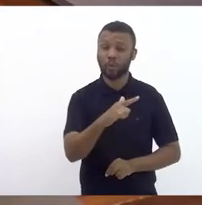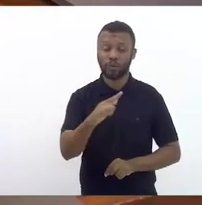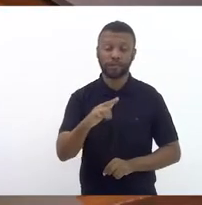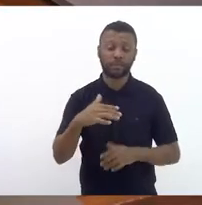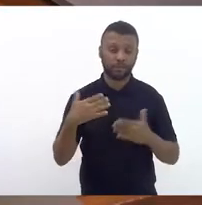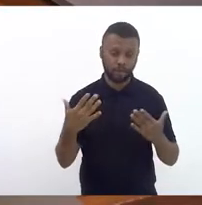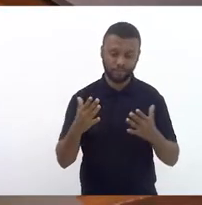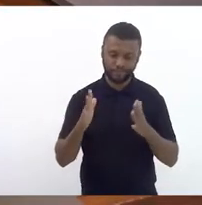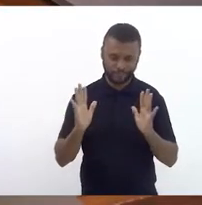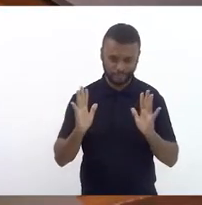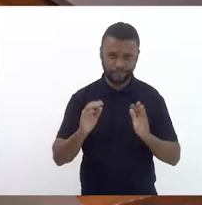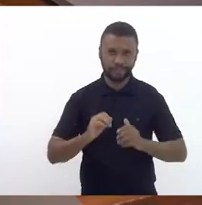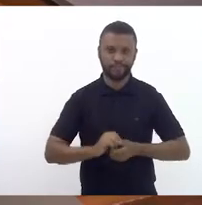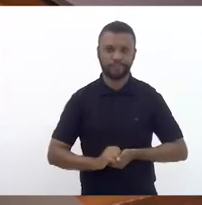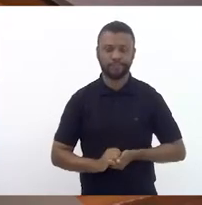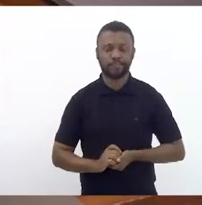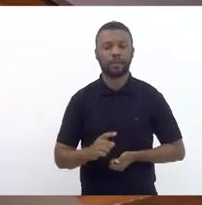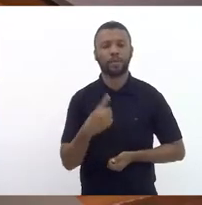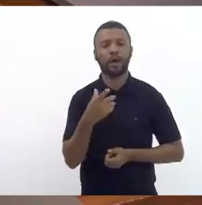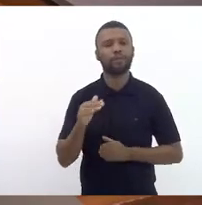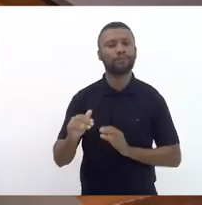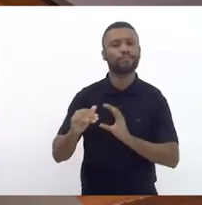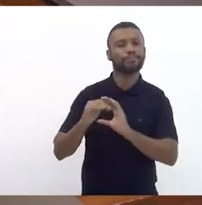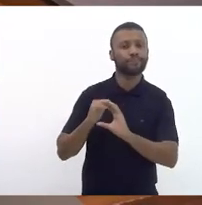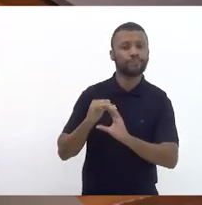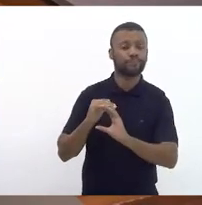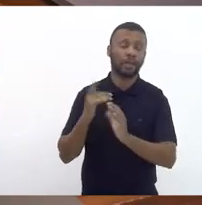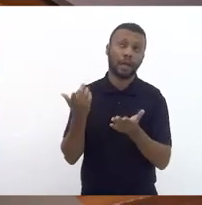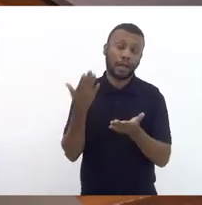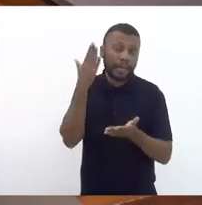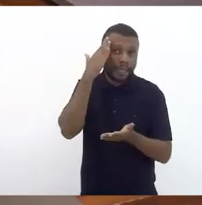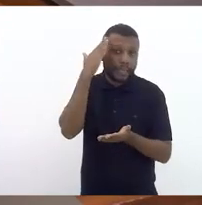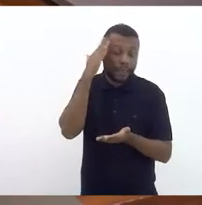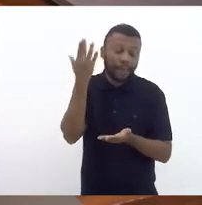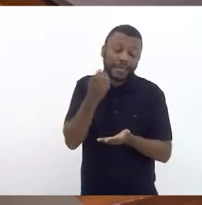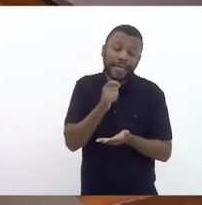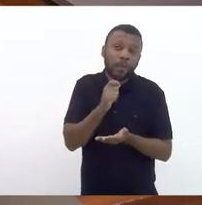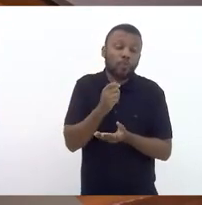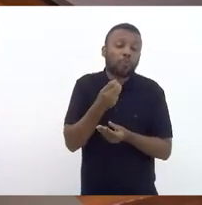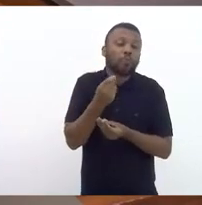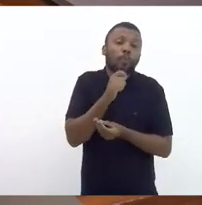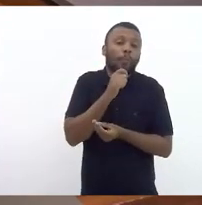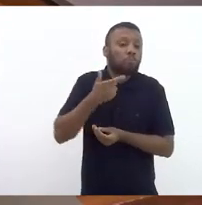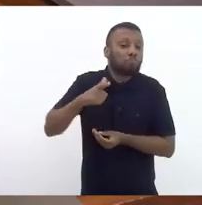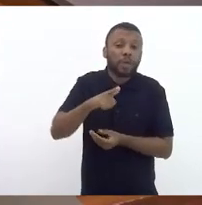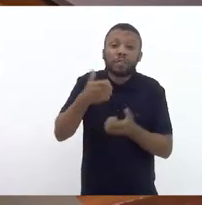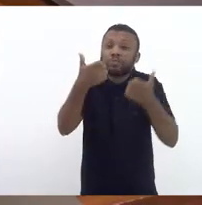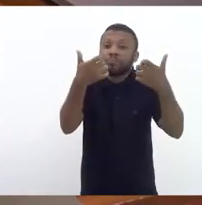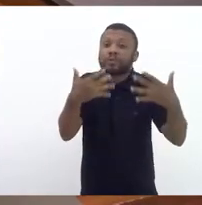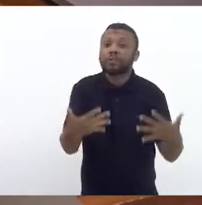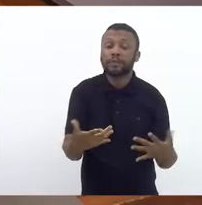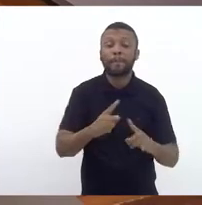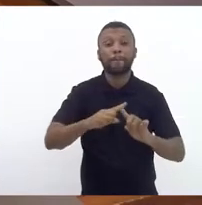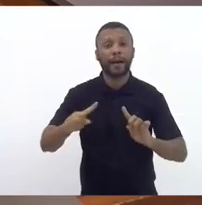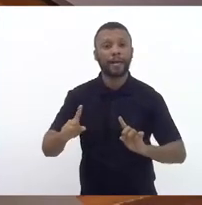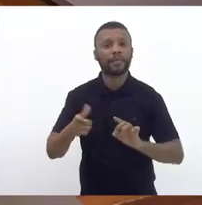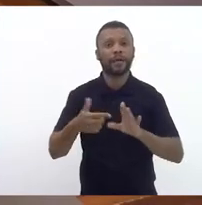recebemos isso não é justificativa, mas a Supervia recebeu essa infraestrutura,